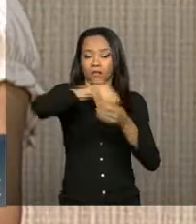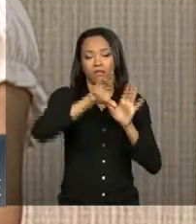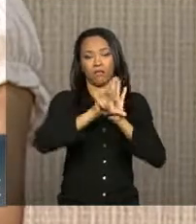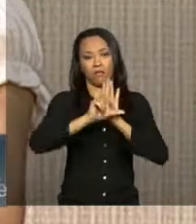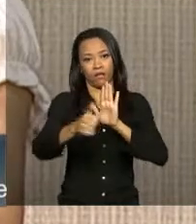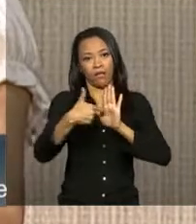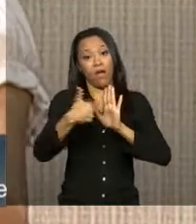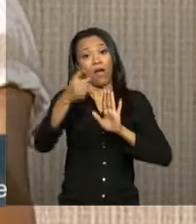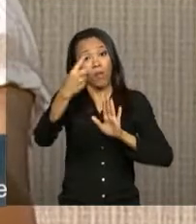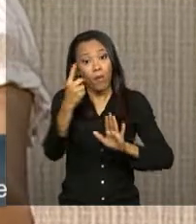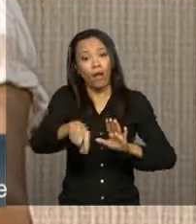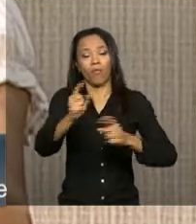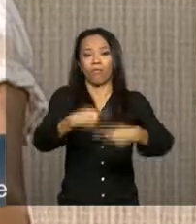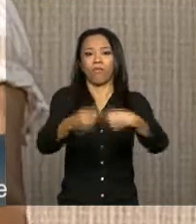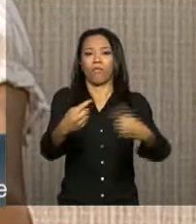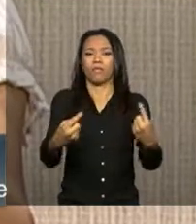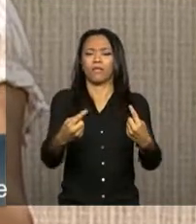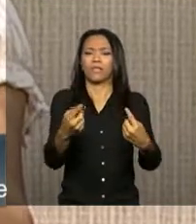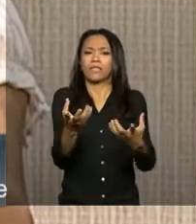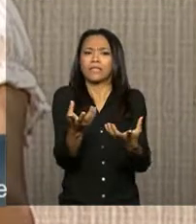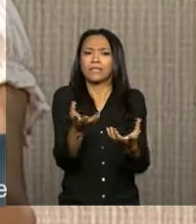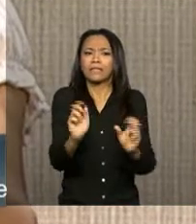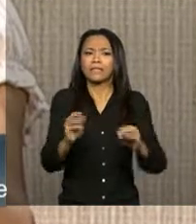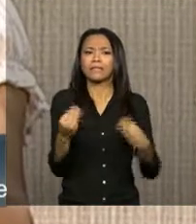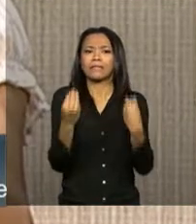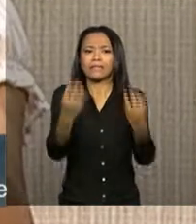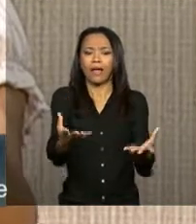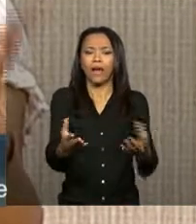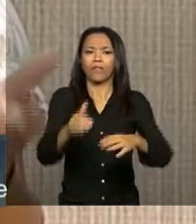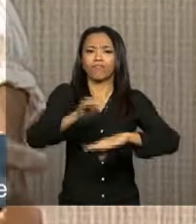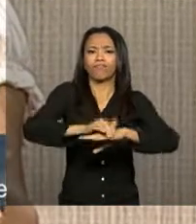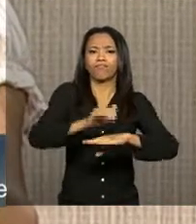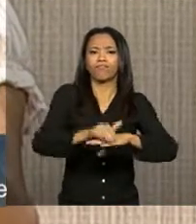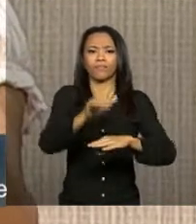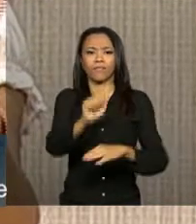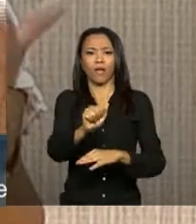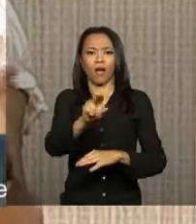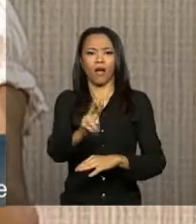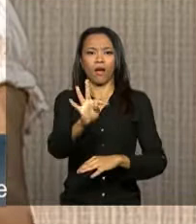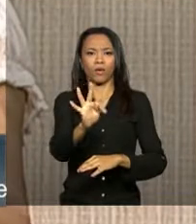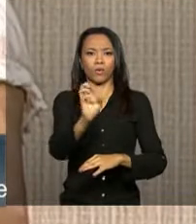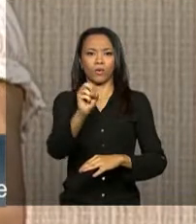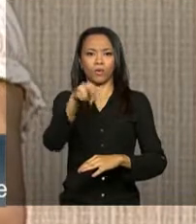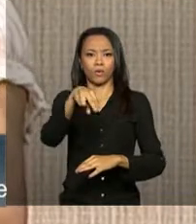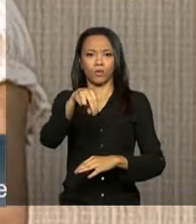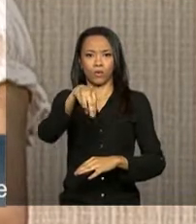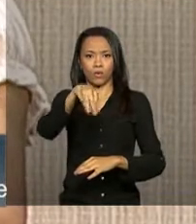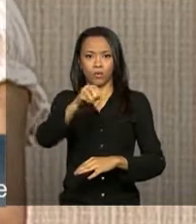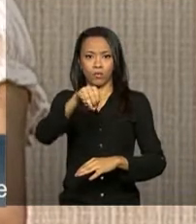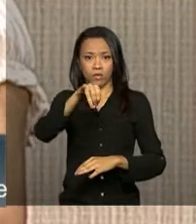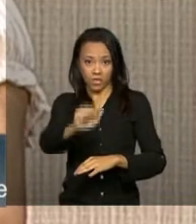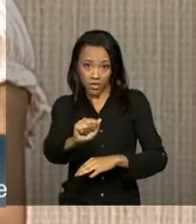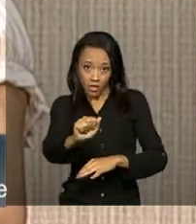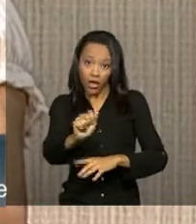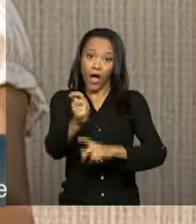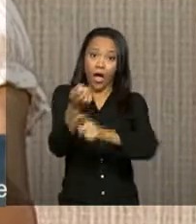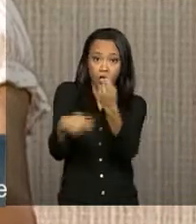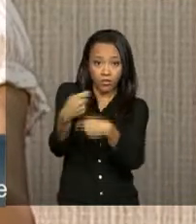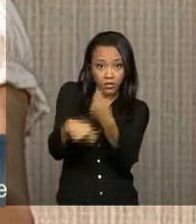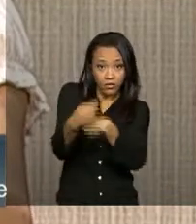política que tende a trazer mais autonomia política para os conselhos de direitos e autonomia administrativa e autonomia financeira